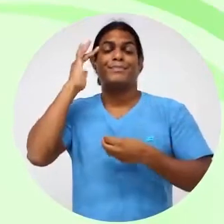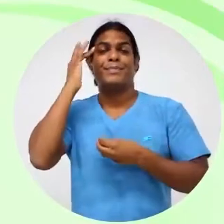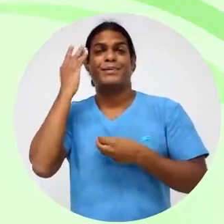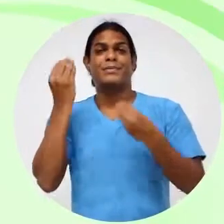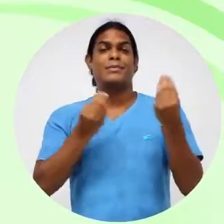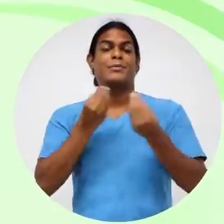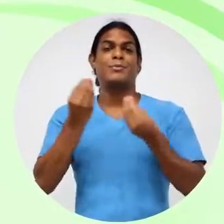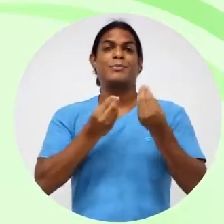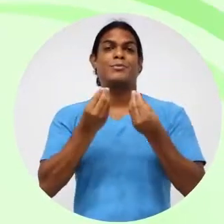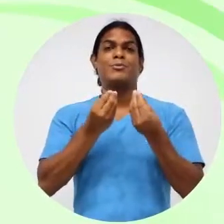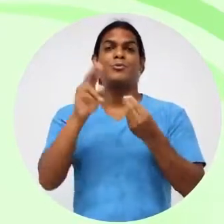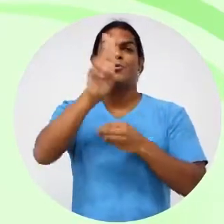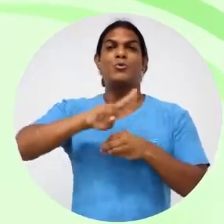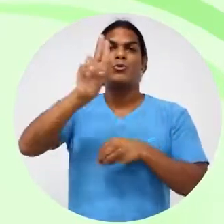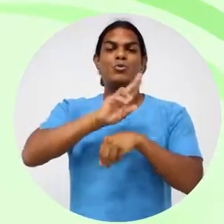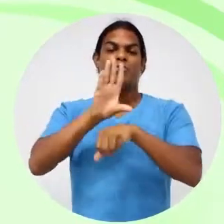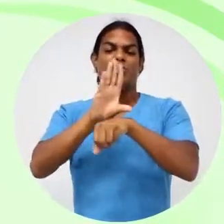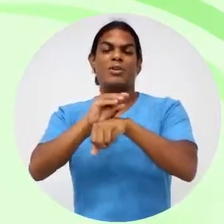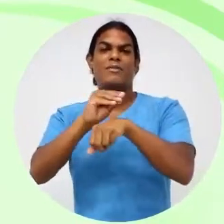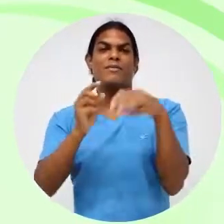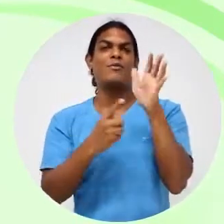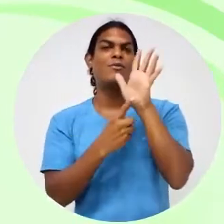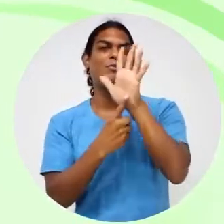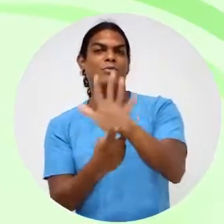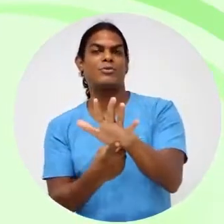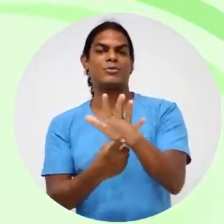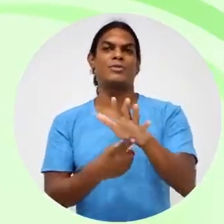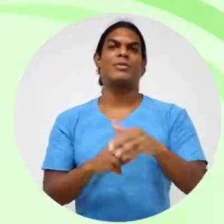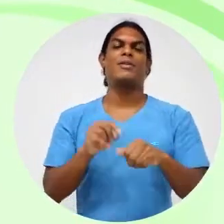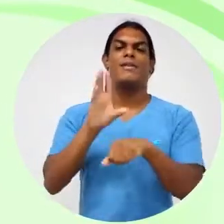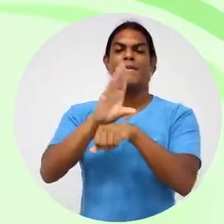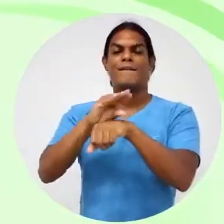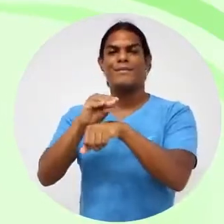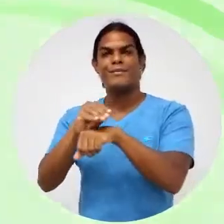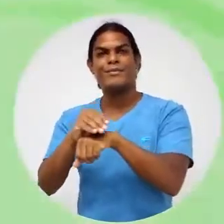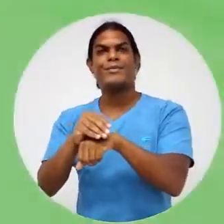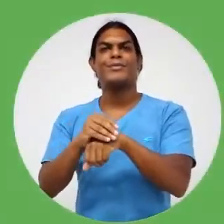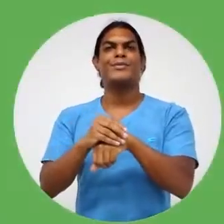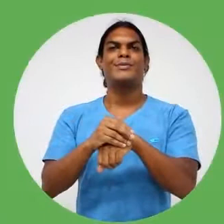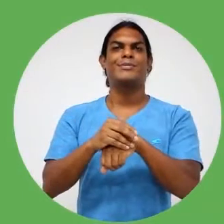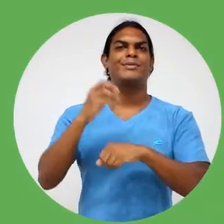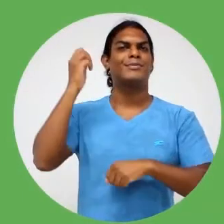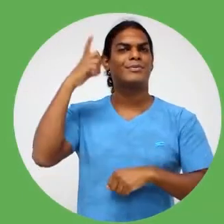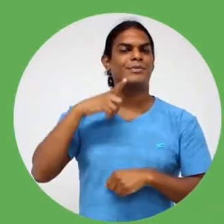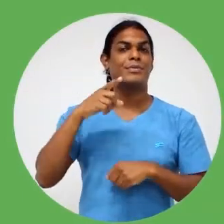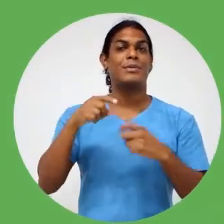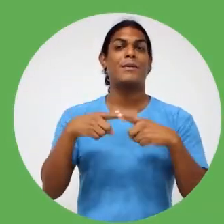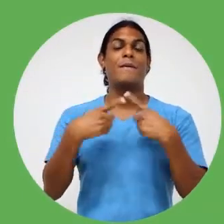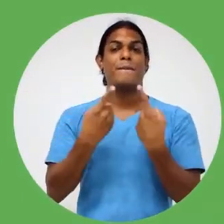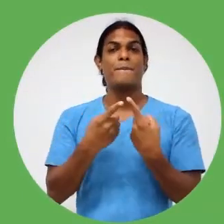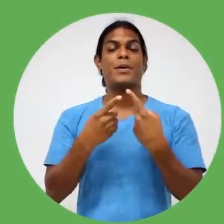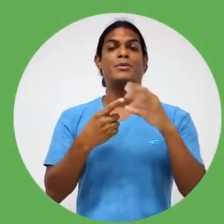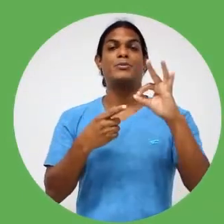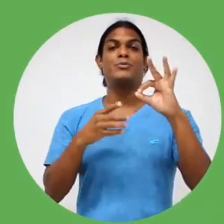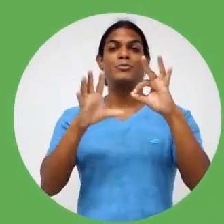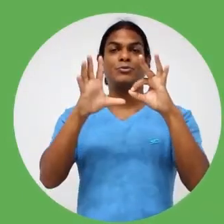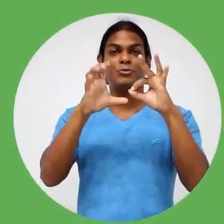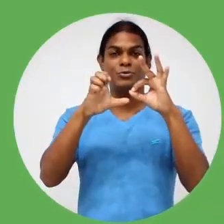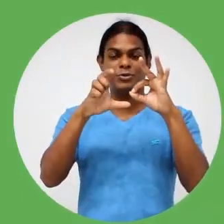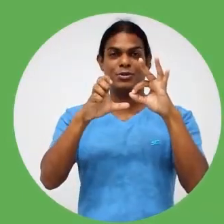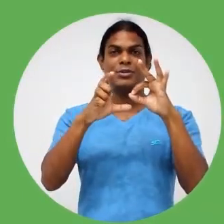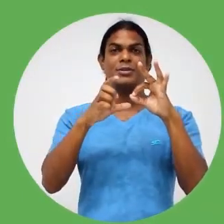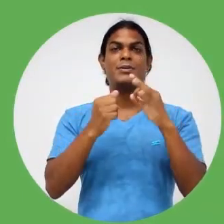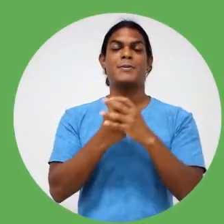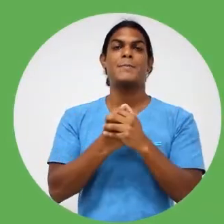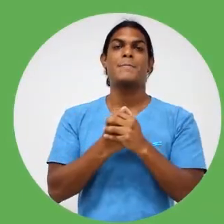em publicar fotos, né? Mas dá para fazer muito mais com o Instagram. De acordo com o que eu elenquei aí no nosso quadro,